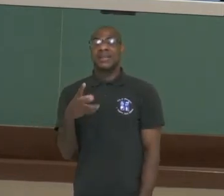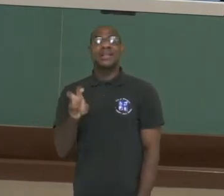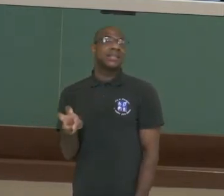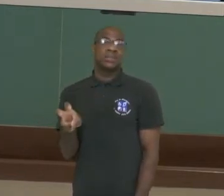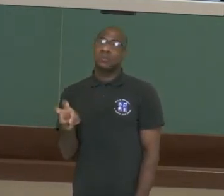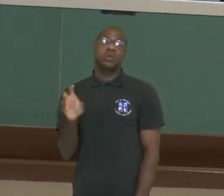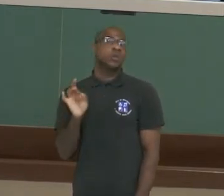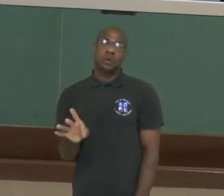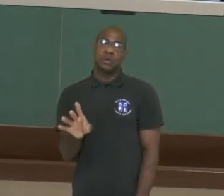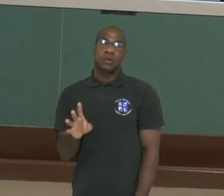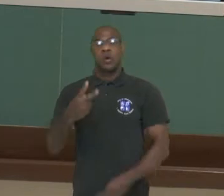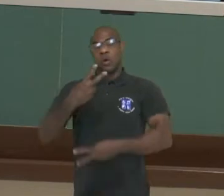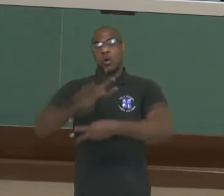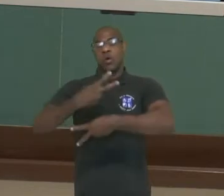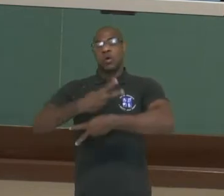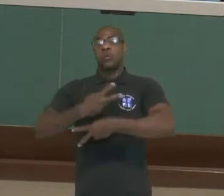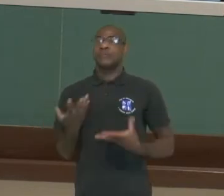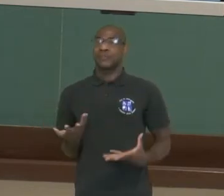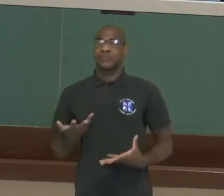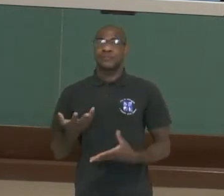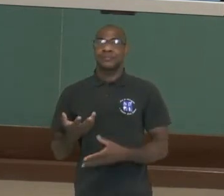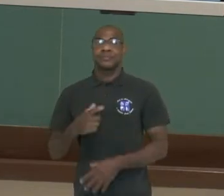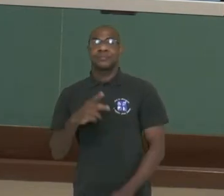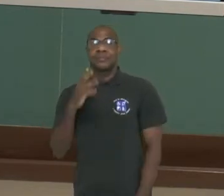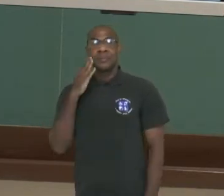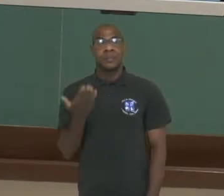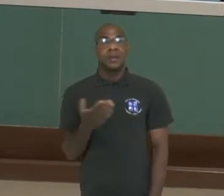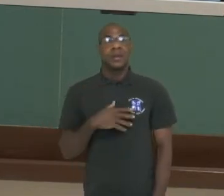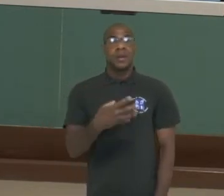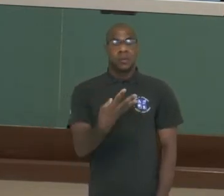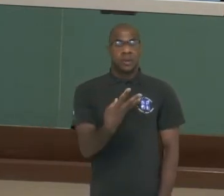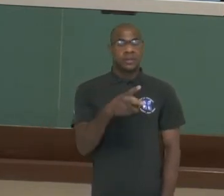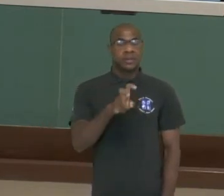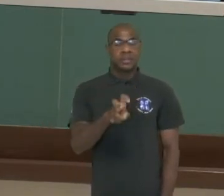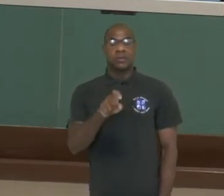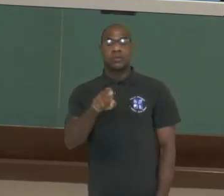Para representar, ficamos